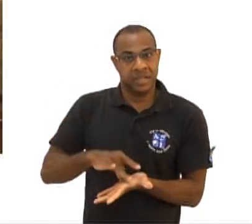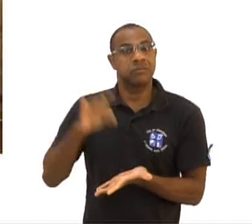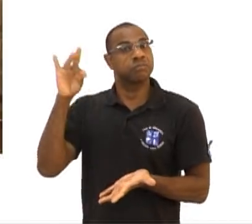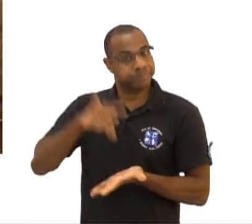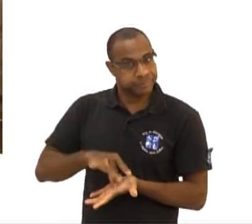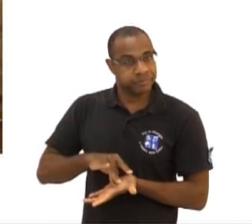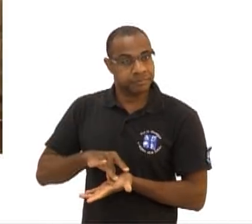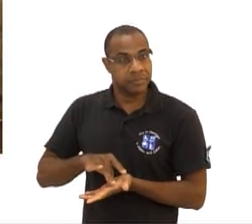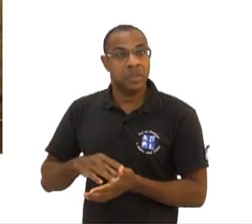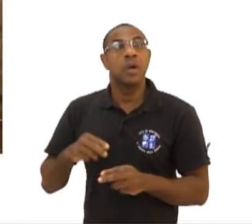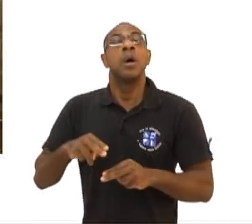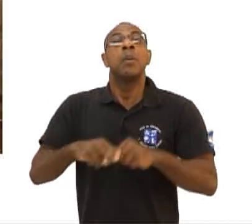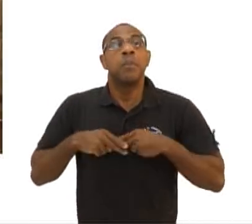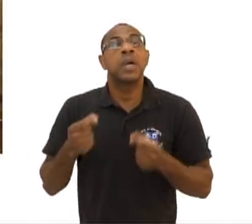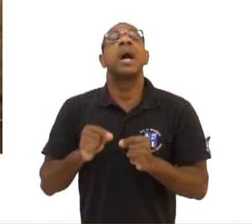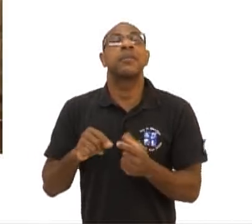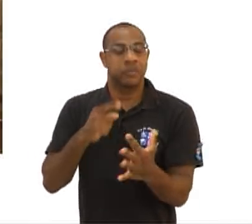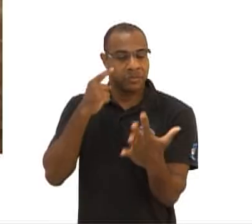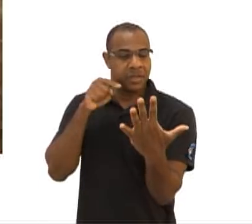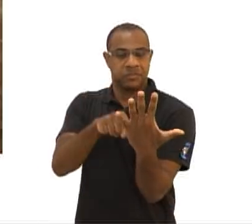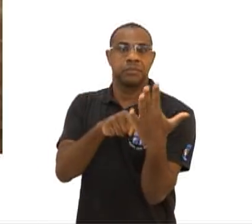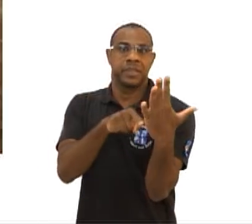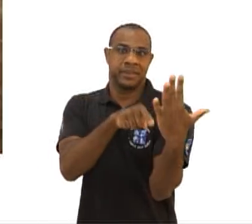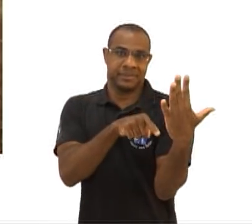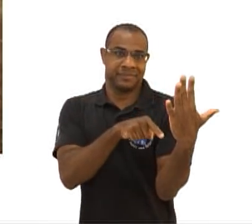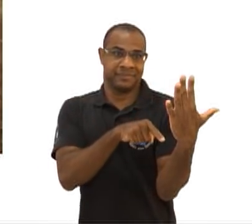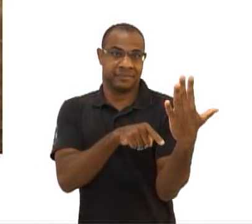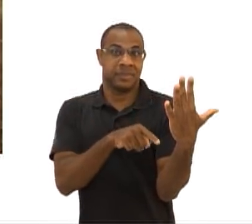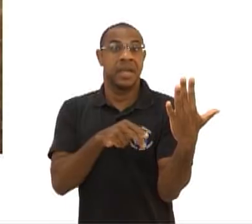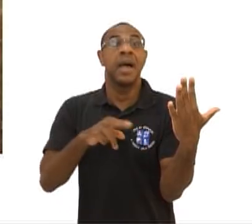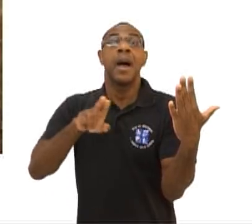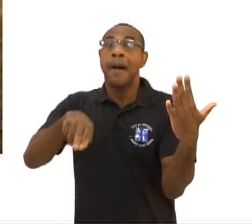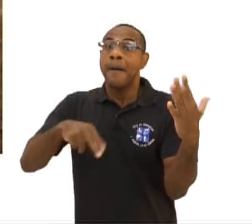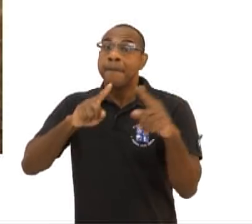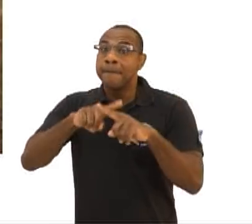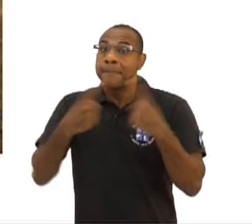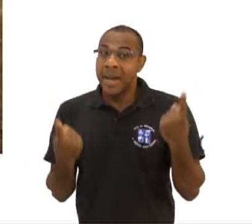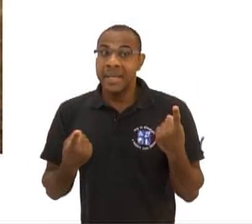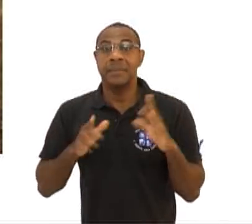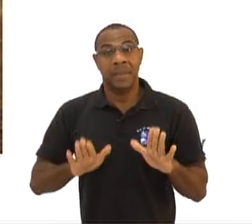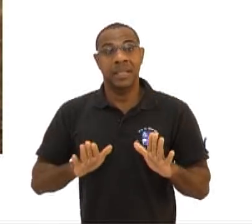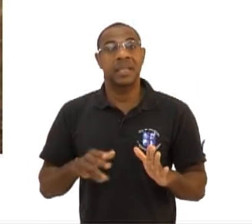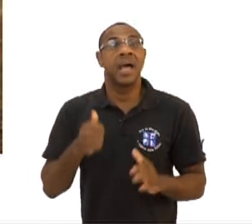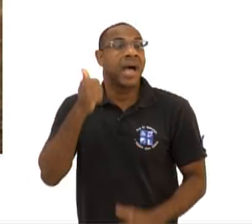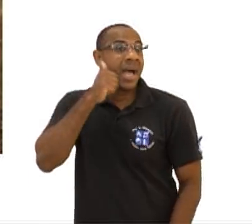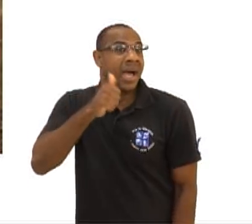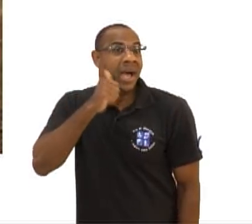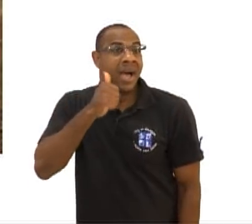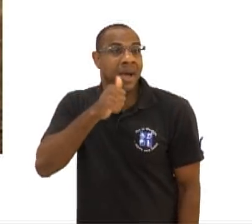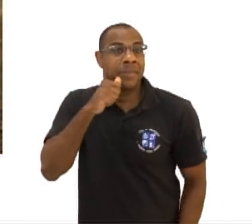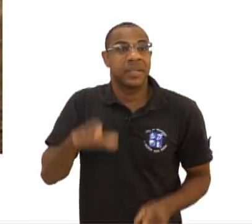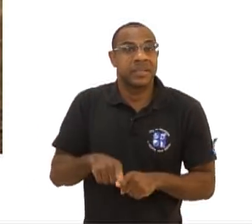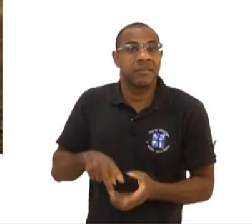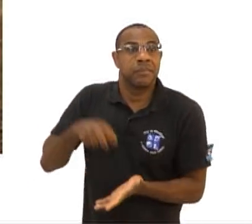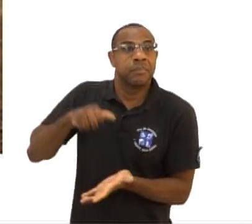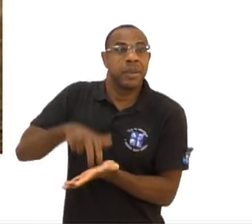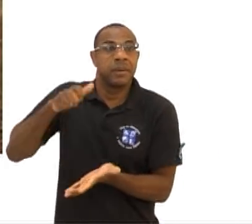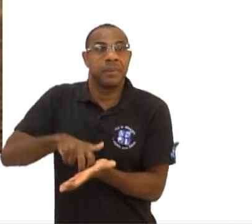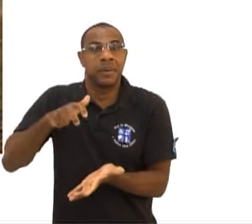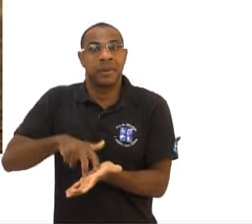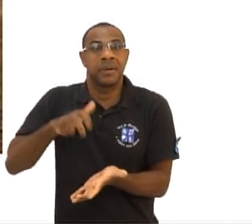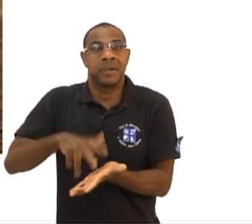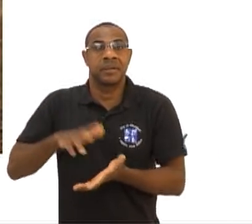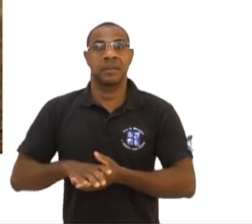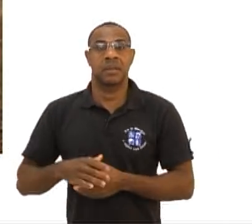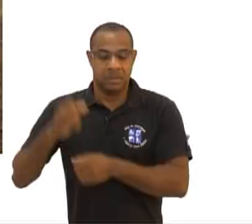absoluta por conta desse espelho da verdade. Porém, Mahura, uma mulher, estava pilando inhame, levantou